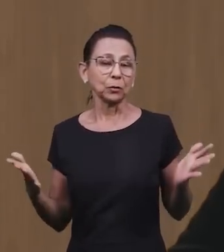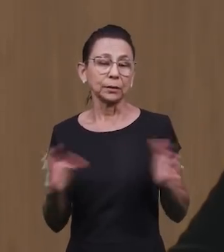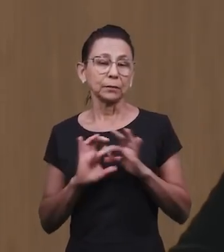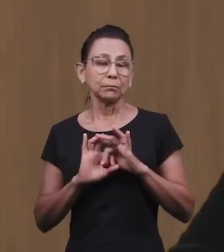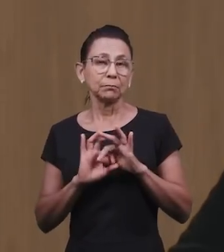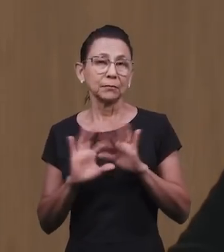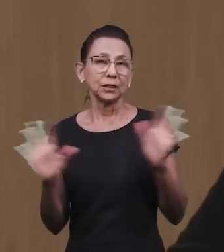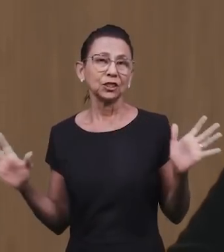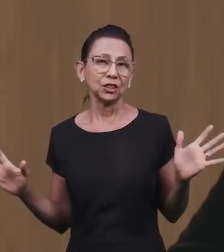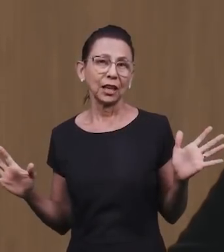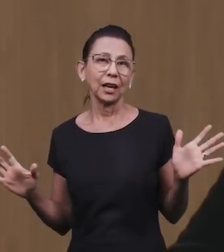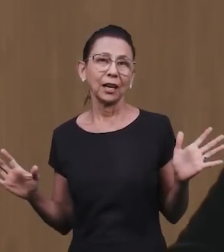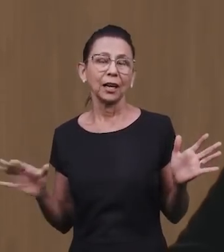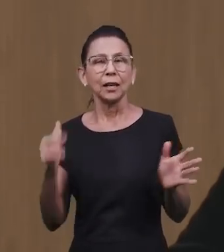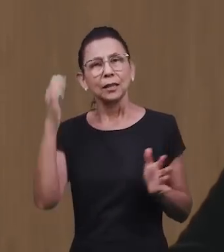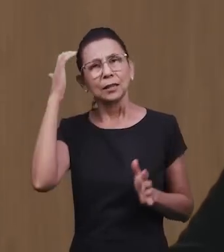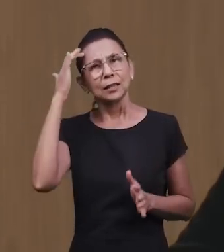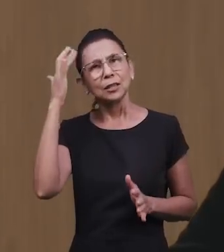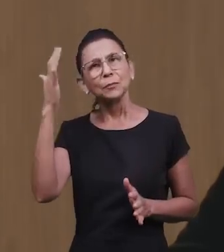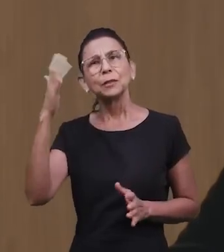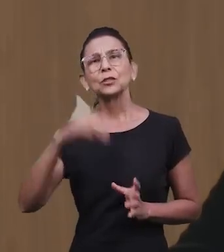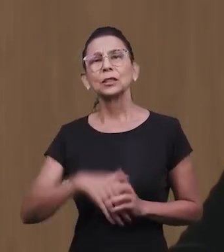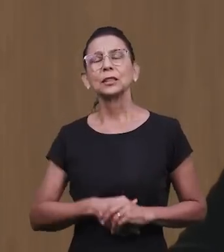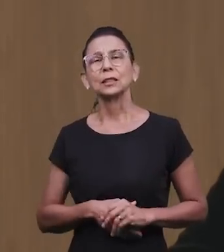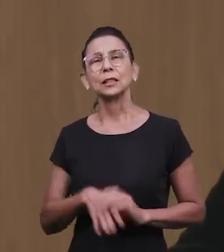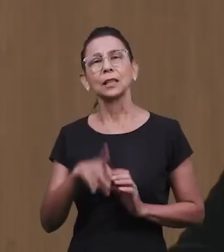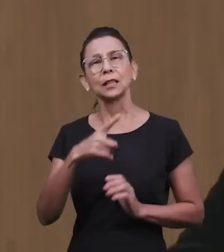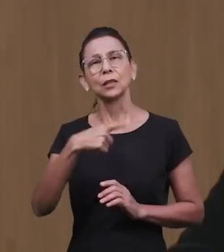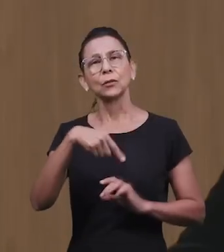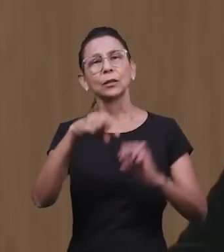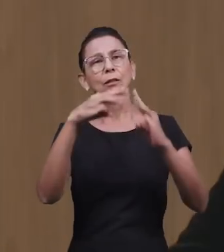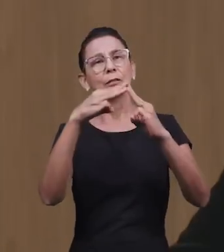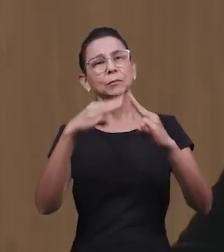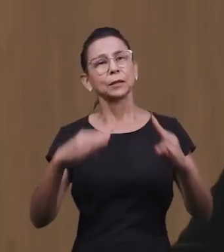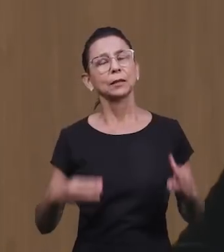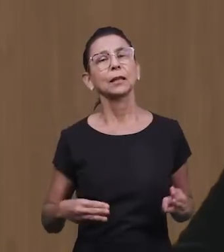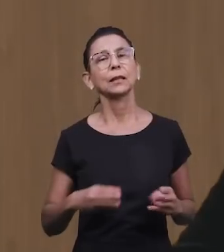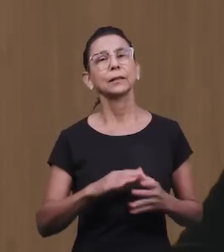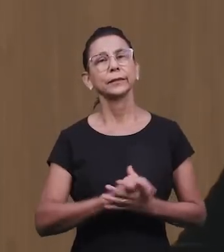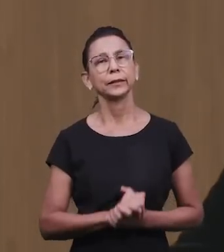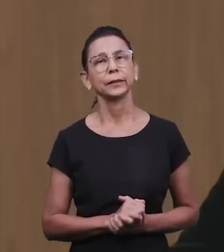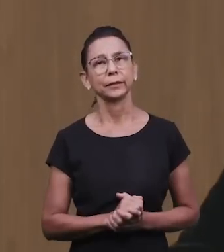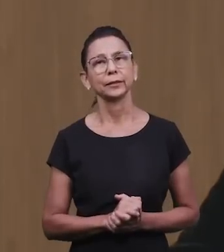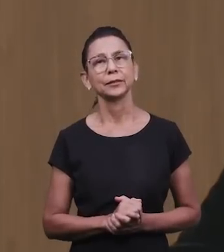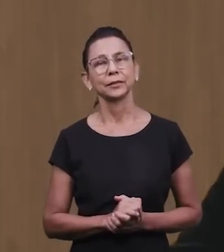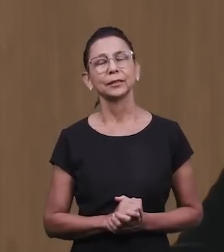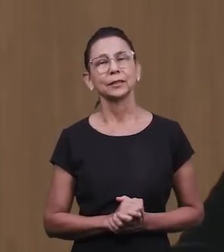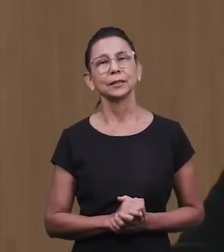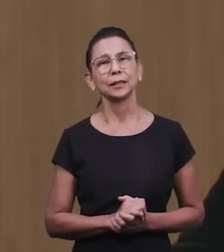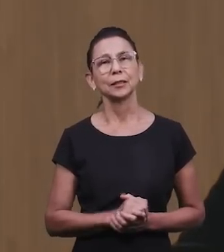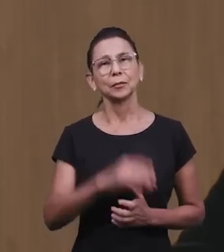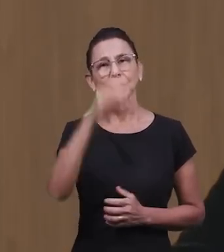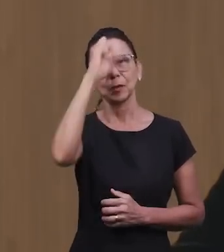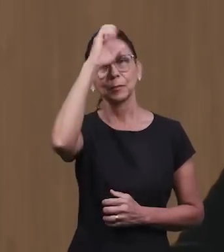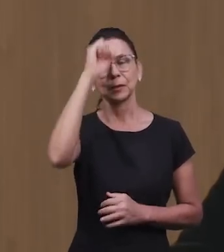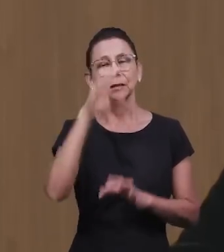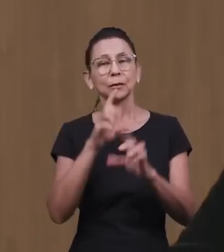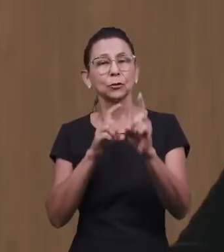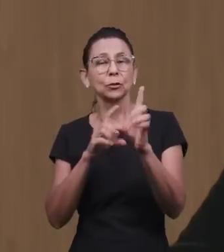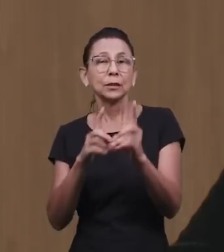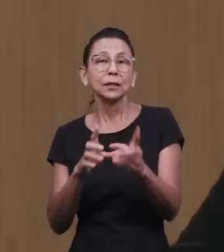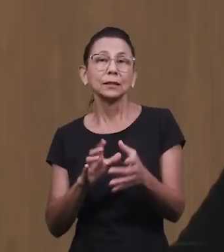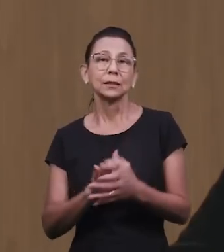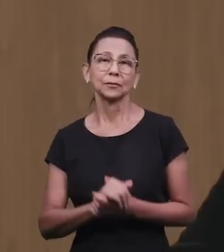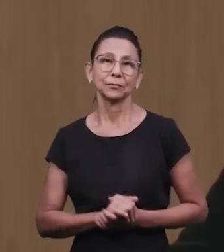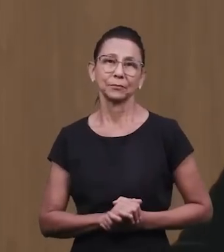gente permitir. Imagina se eu tivesse que ir ao Manaim cada vez que eu fosse aprender alguma coisa de doutrina, né? E o Espírito Santo